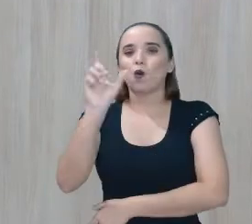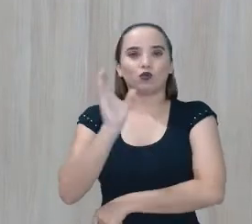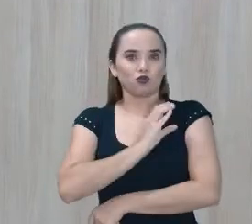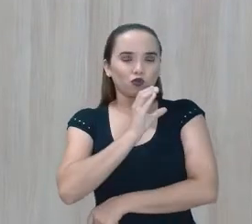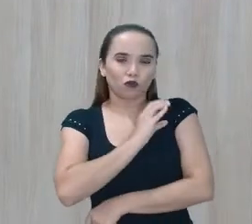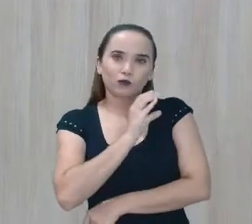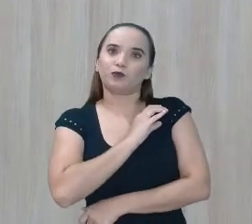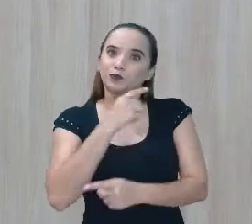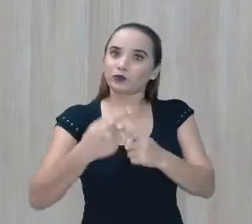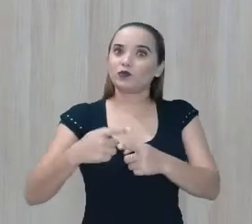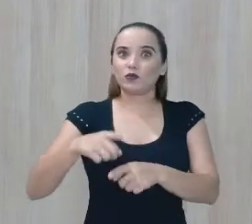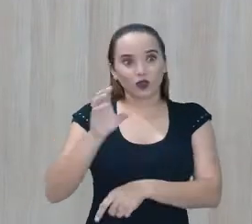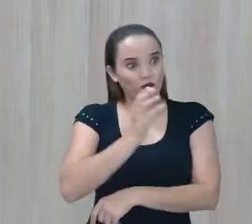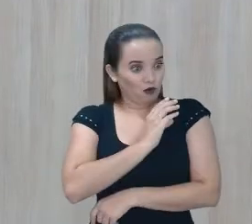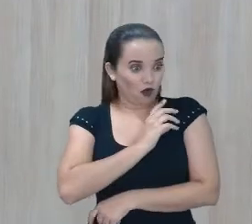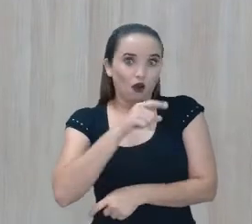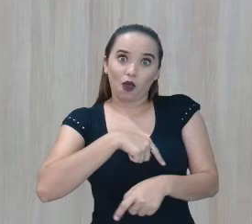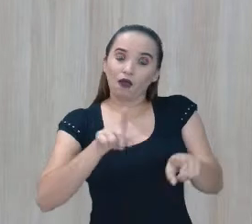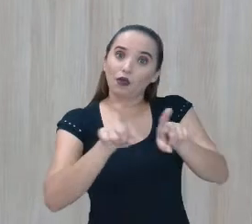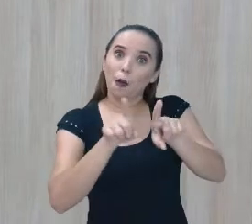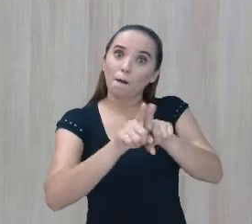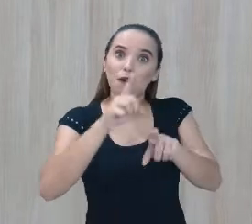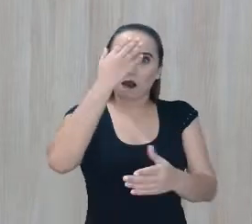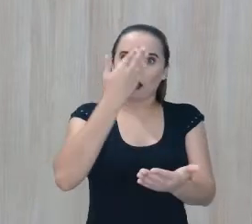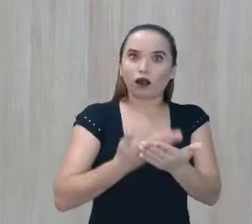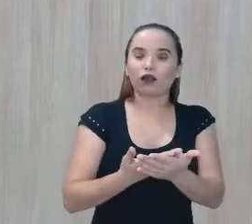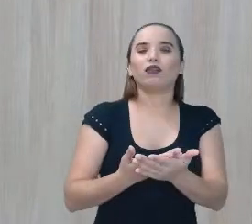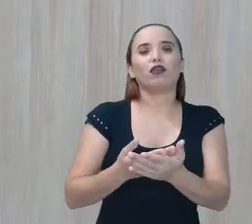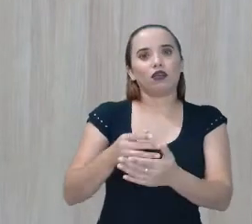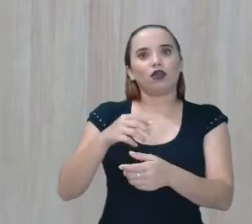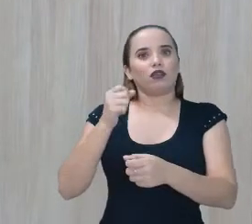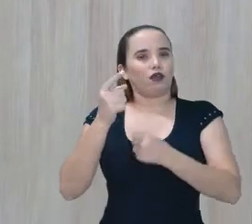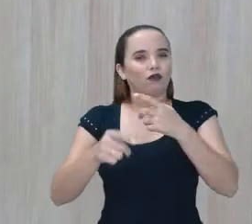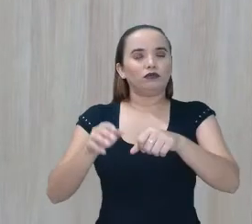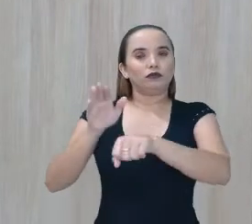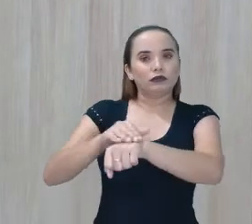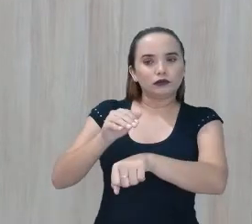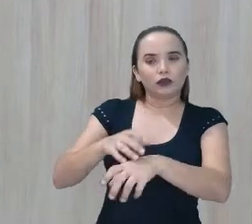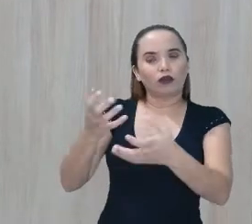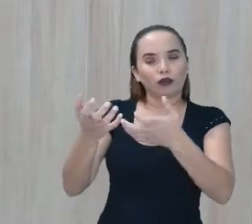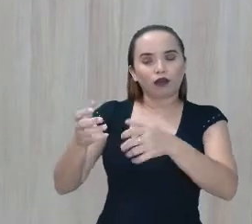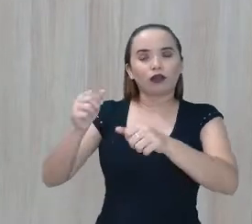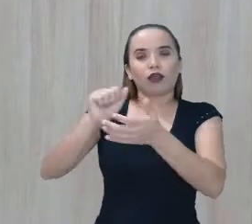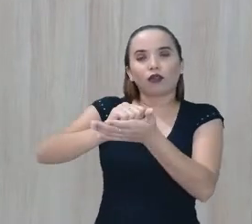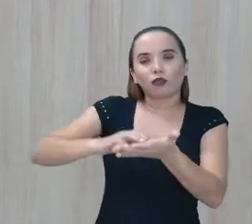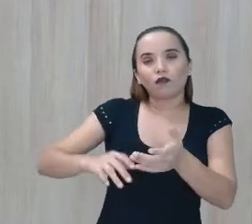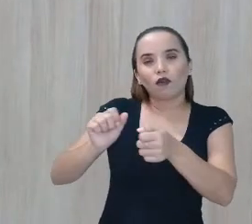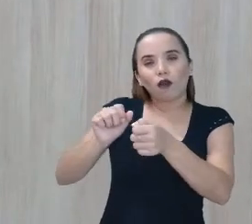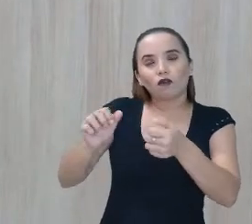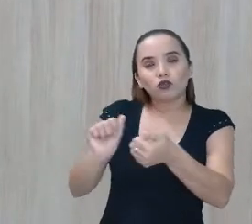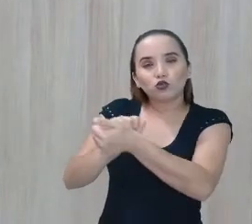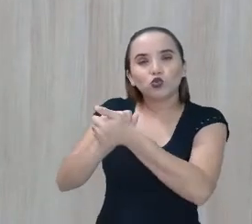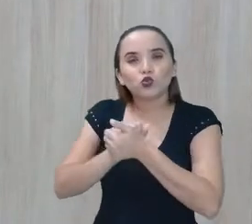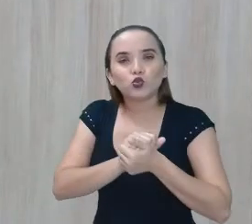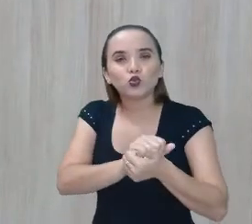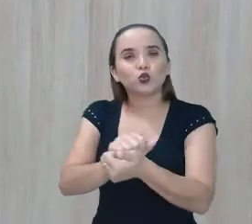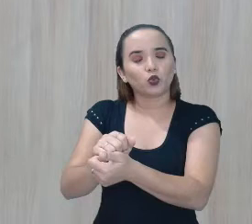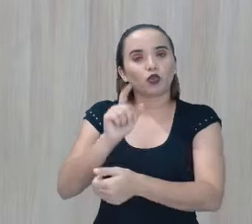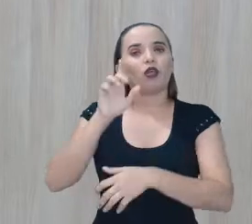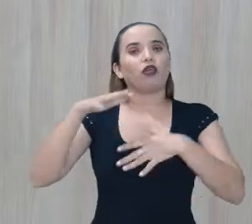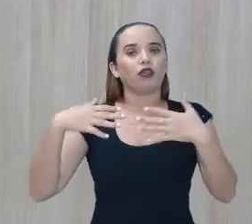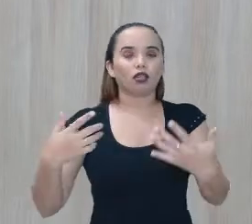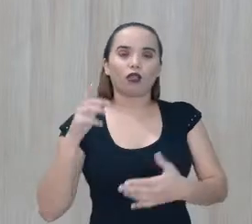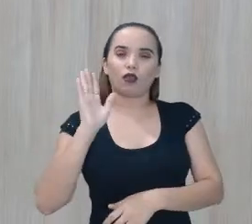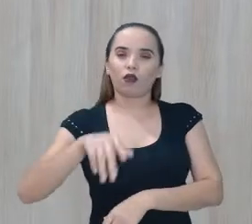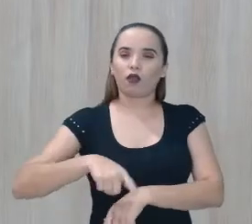colegas que querem fazer a atividade juntamente com eles. Então, assim, é um momento muito prazeroso quando existe